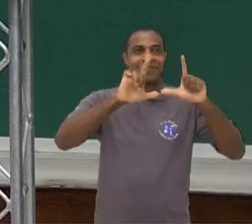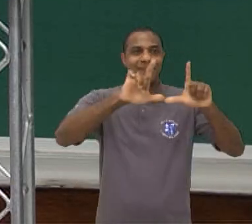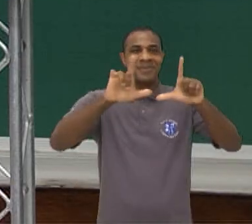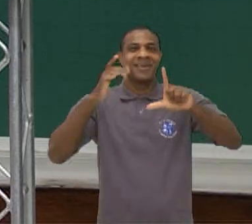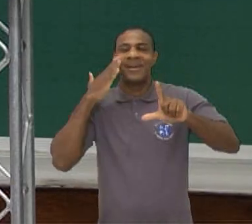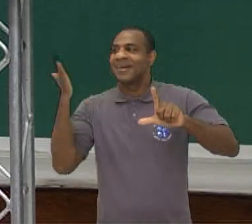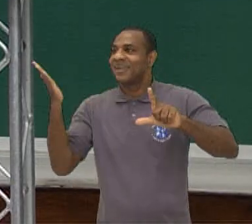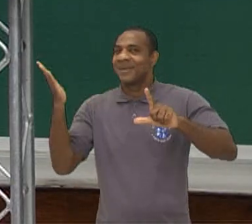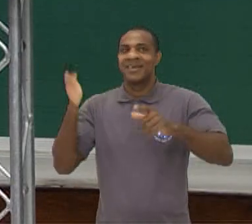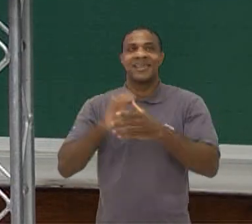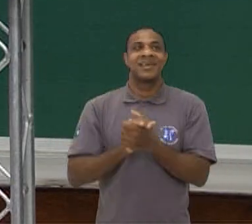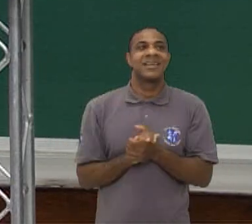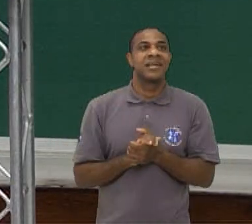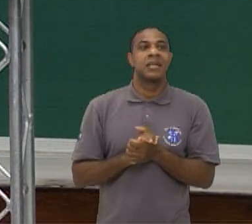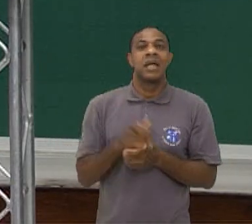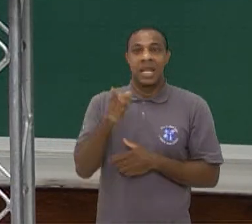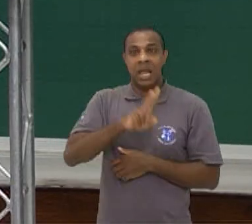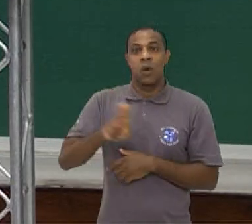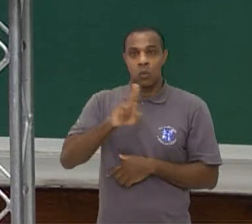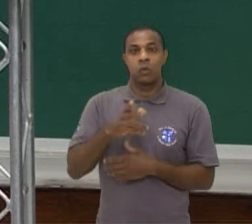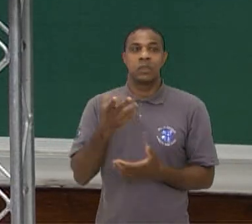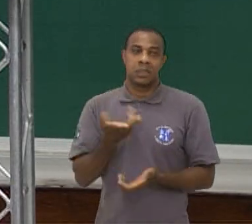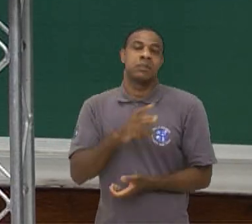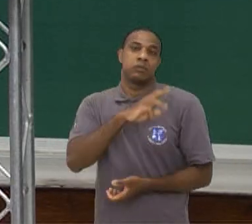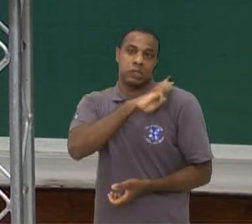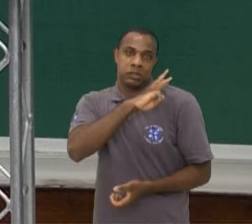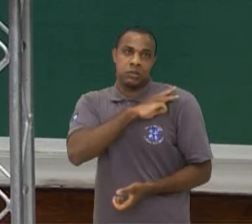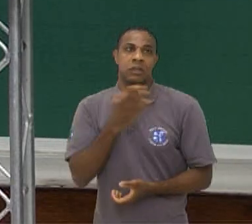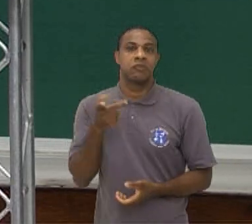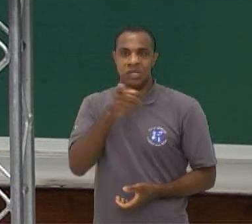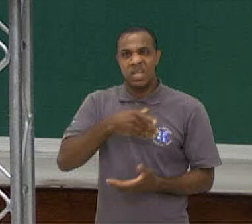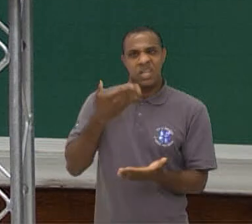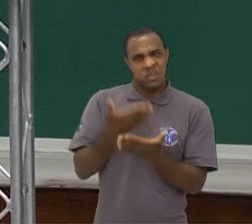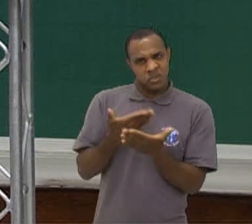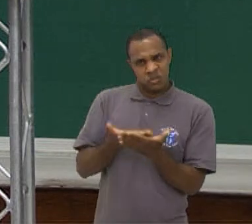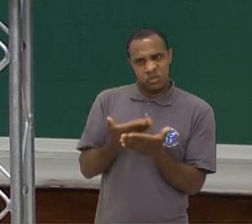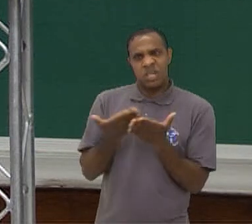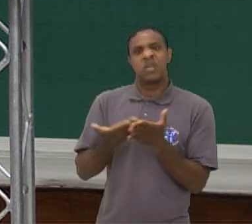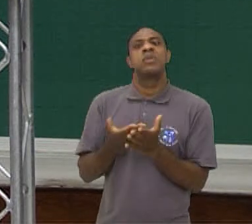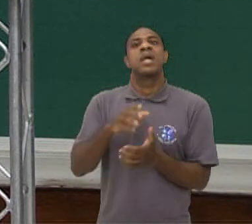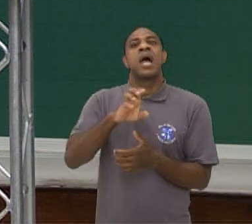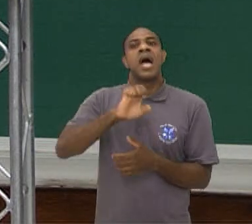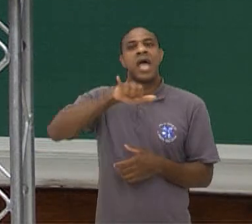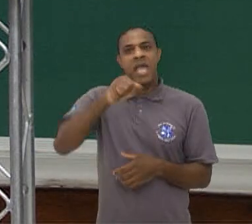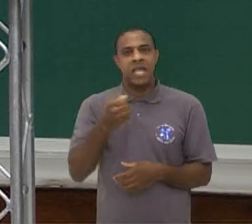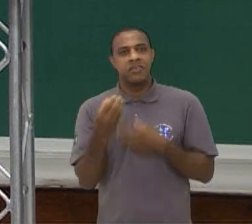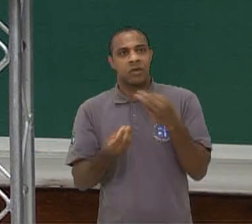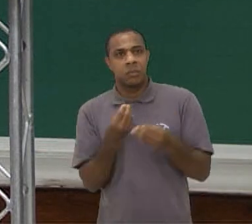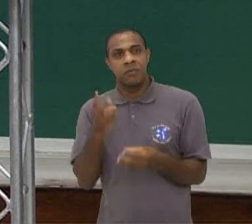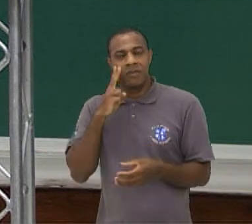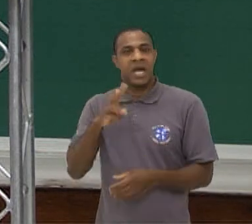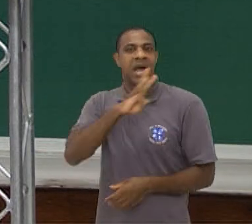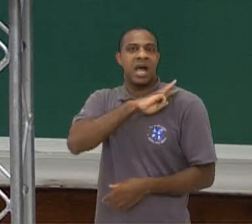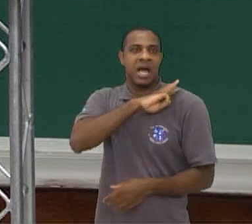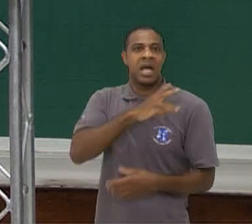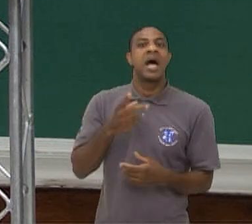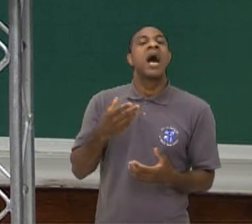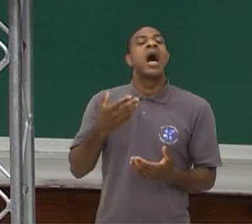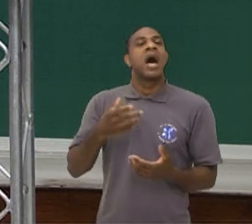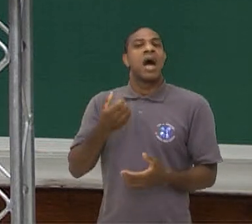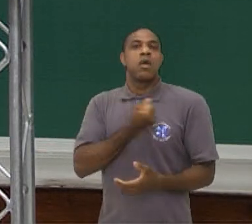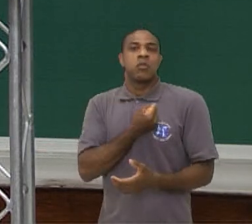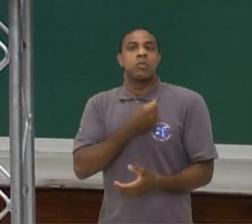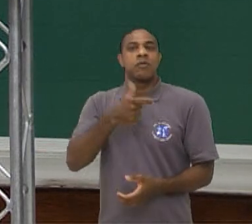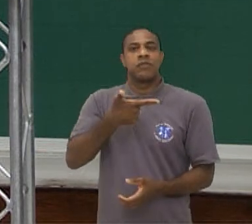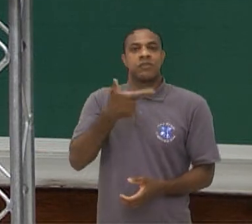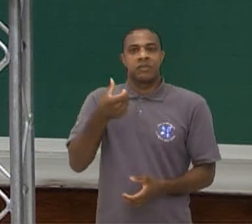terceiro ano. Se vocês quiserem, principalmente estudantes da EJA, que eu sei que nos acompanham, vê lá na aula do terceiro ano, na aula 26,